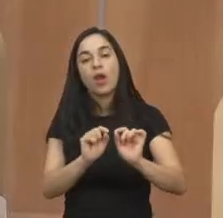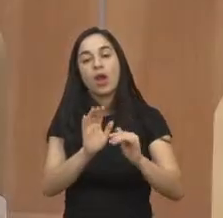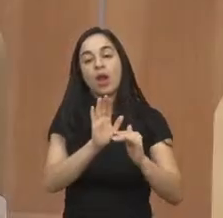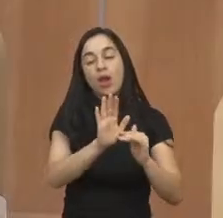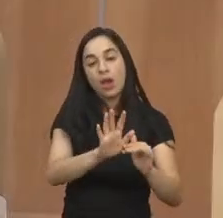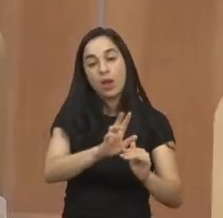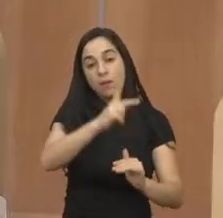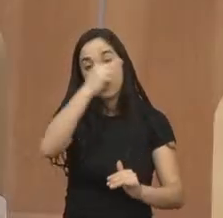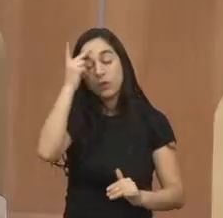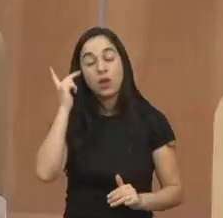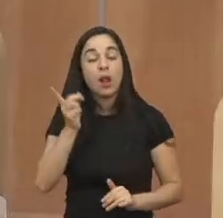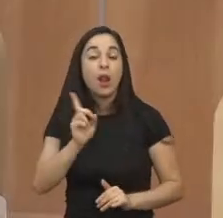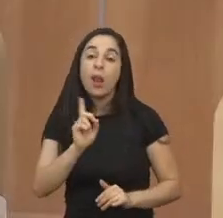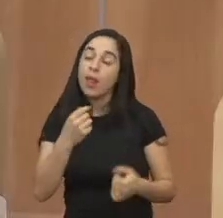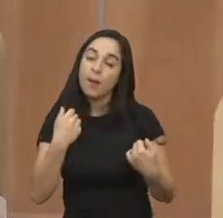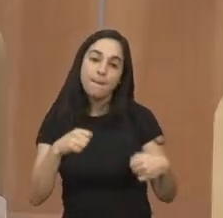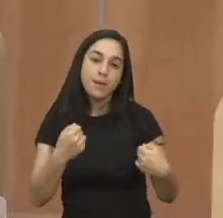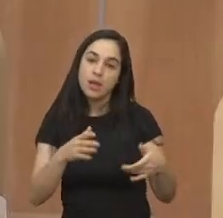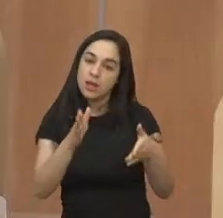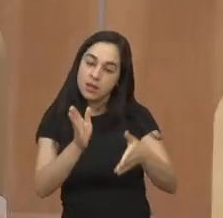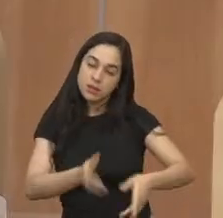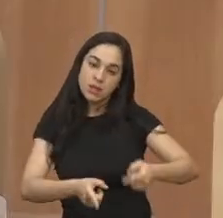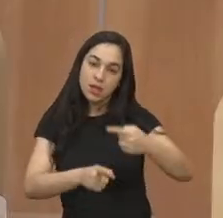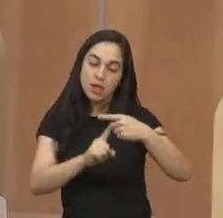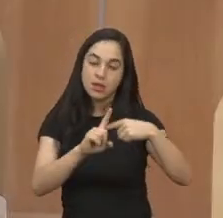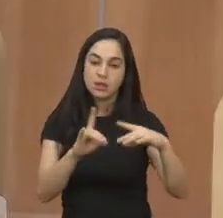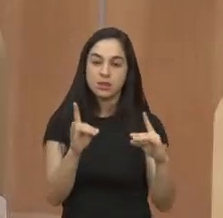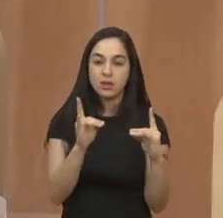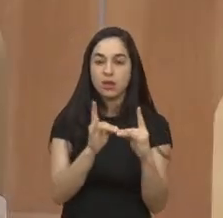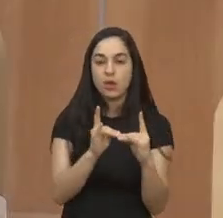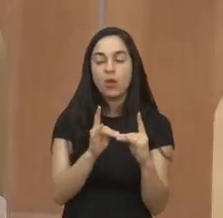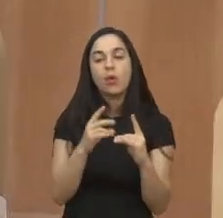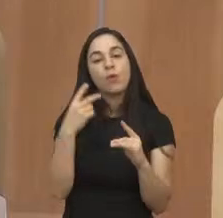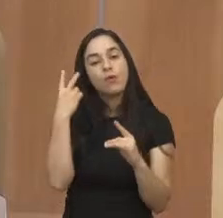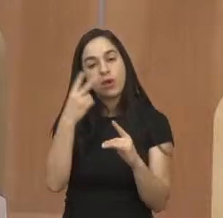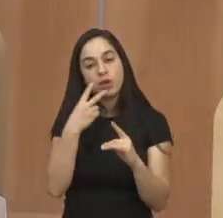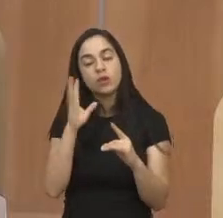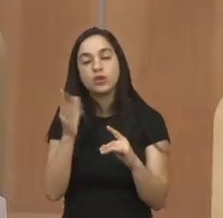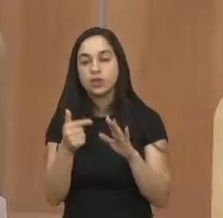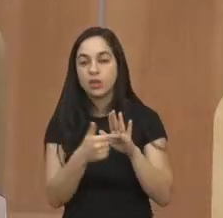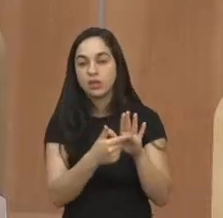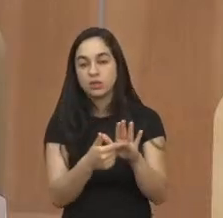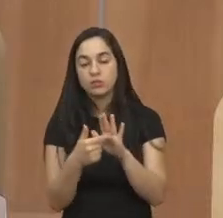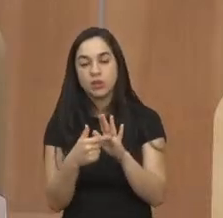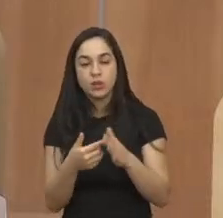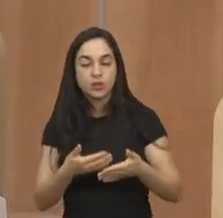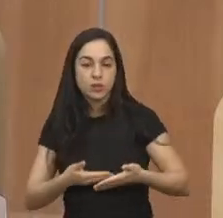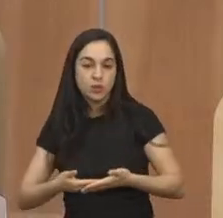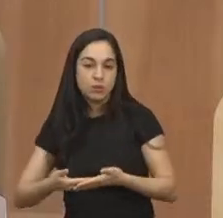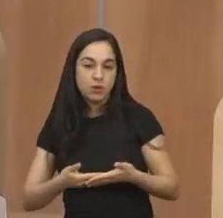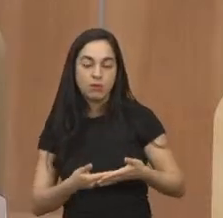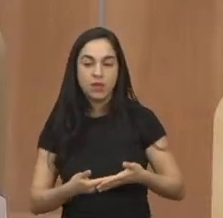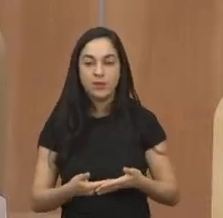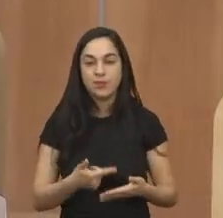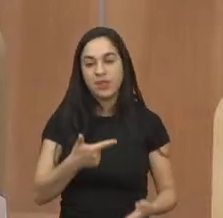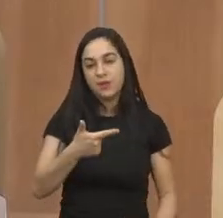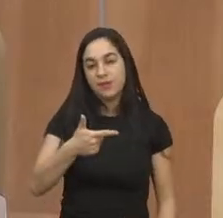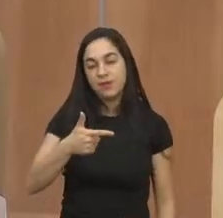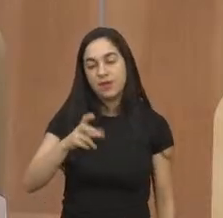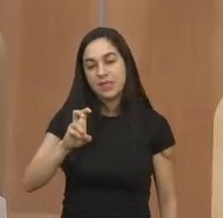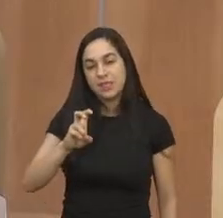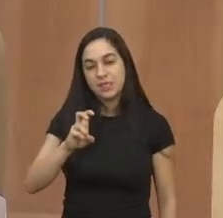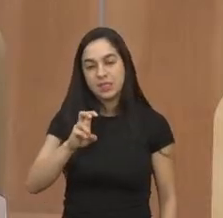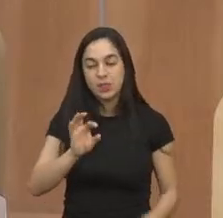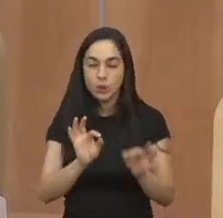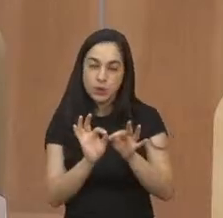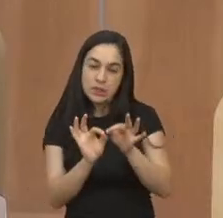o sepultamento. O vereador já expôs aqui o feto com menos de 25 centímetros,